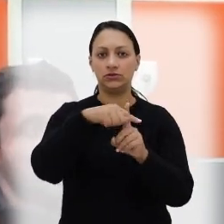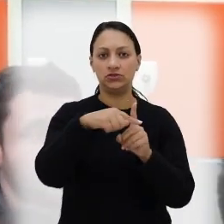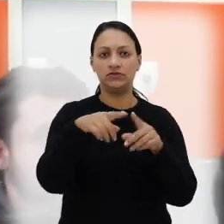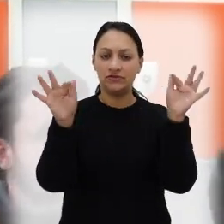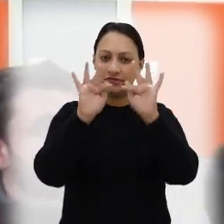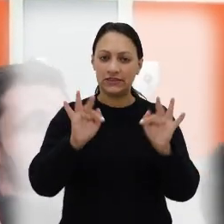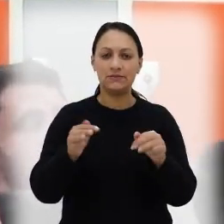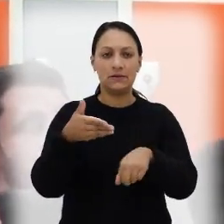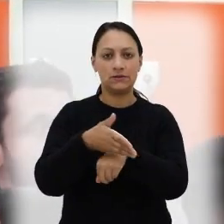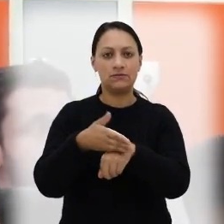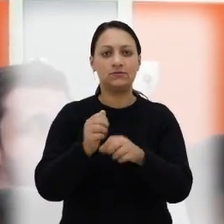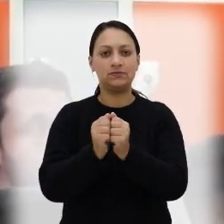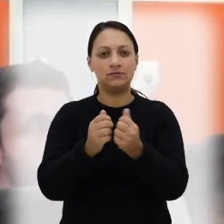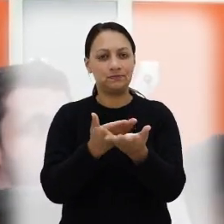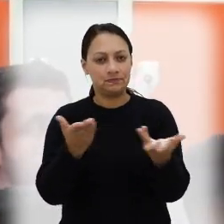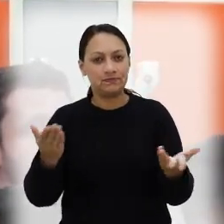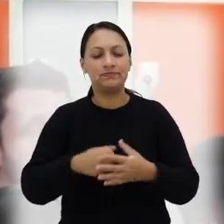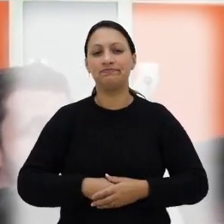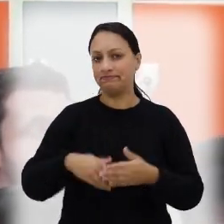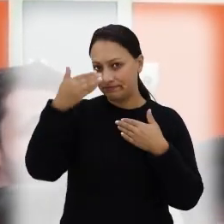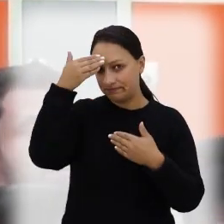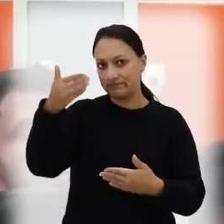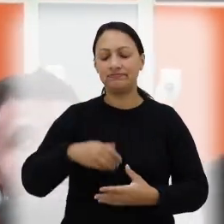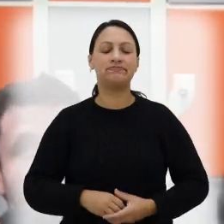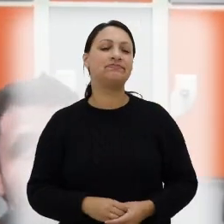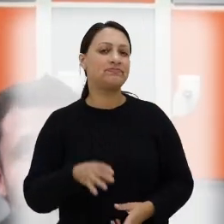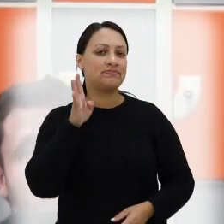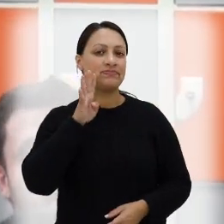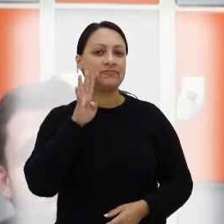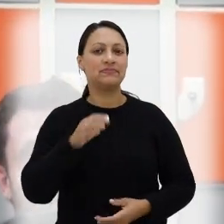Obrigado. Legal. Doutor Multas.